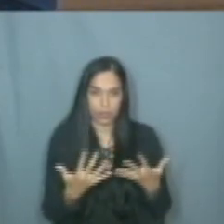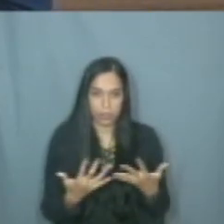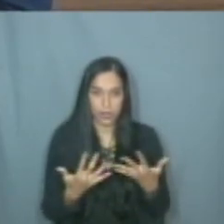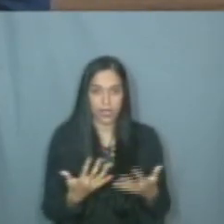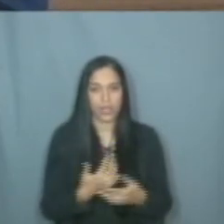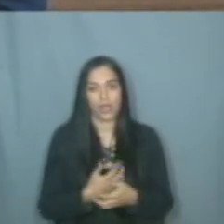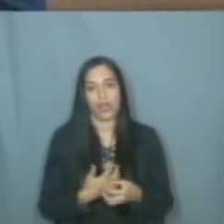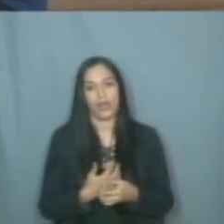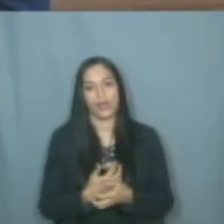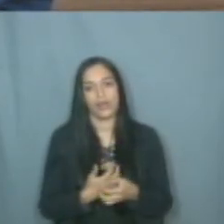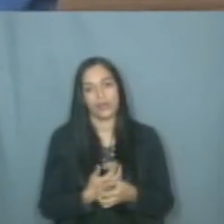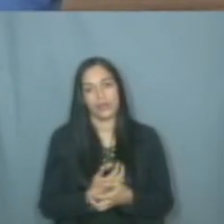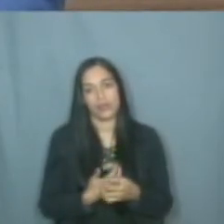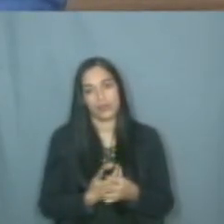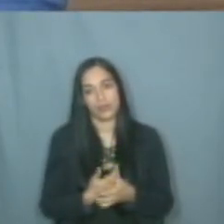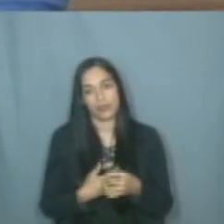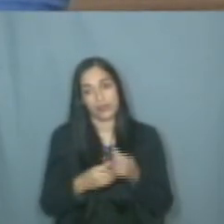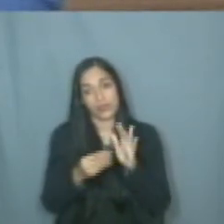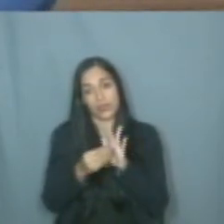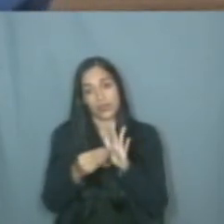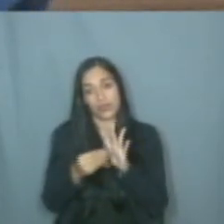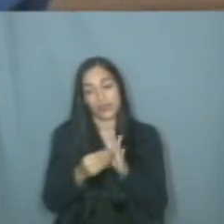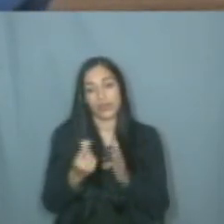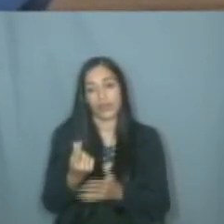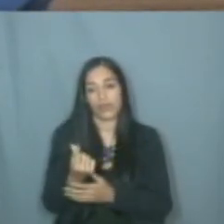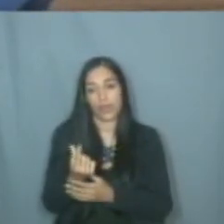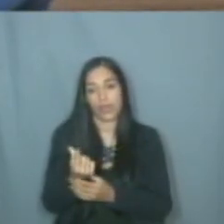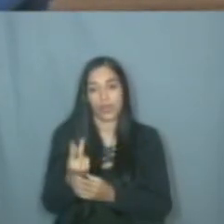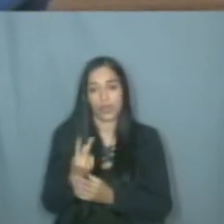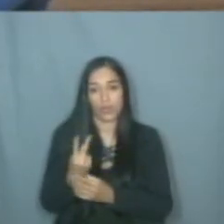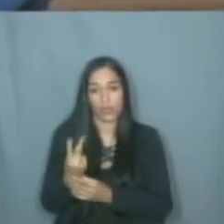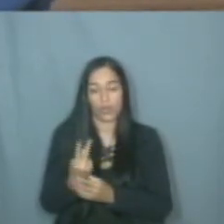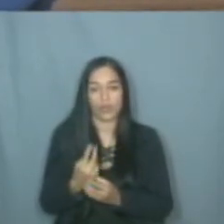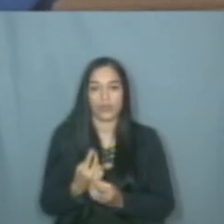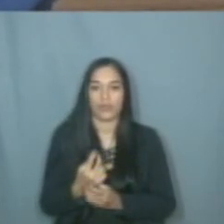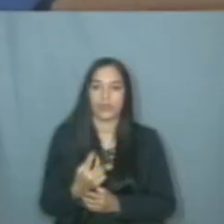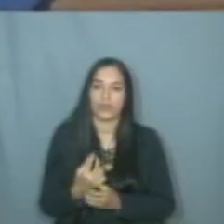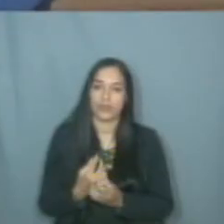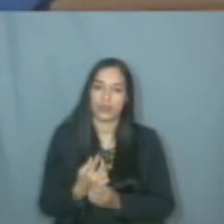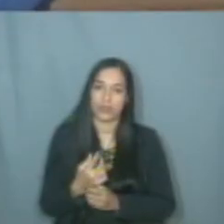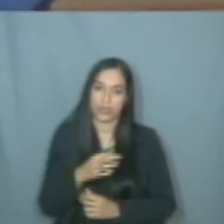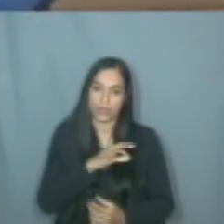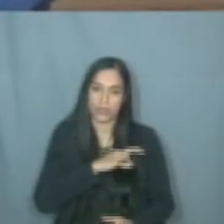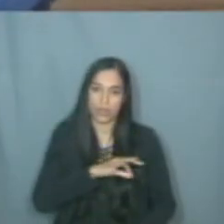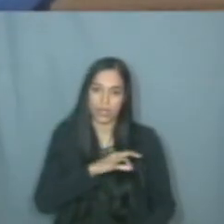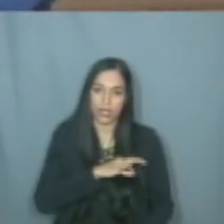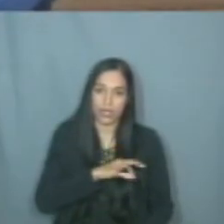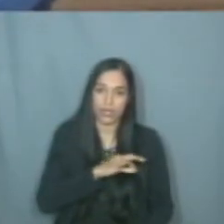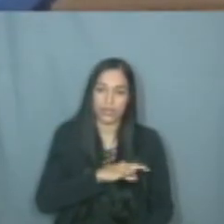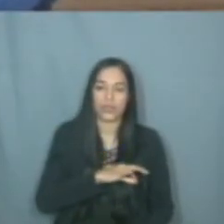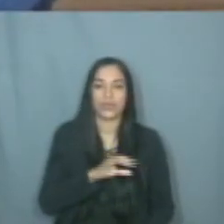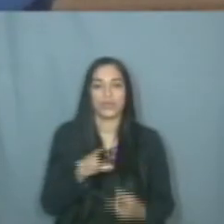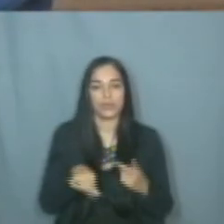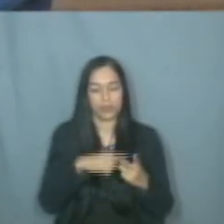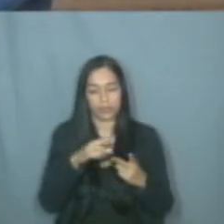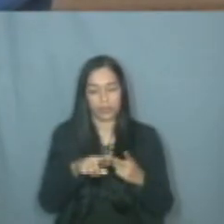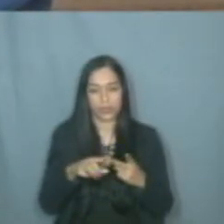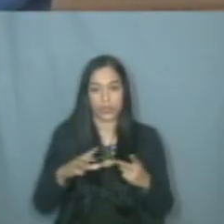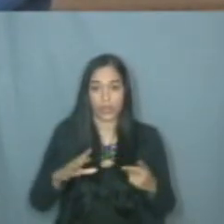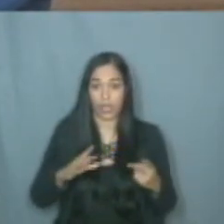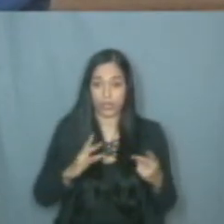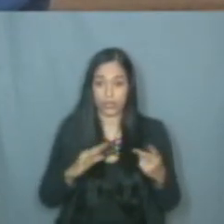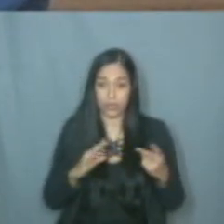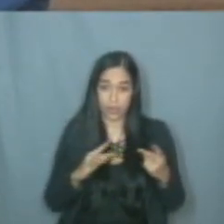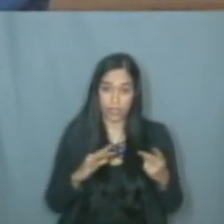o que está faltando, assim, parte por parte, o valor da rescisão. O saldo do salário, faltando. As férias